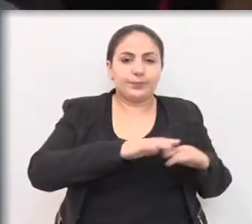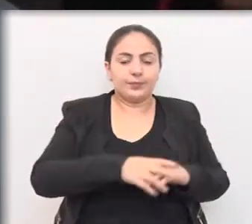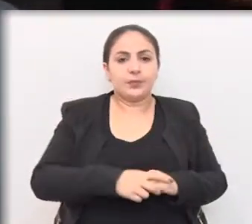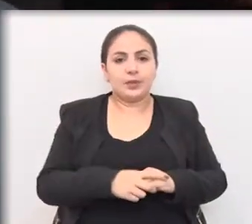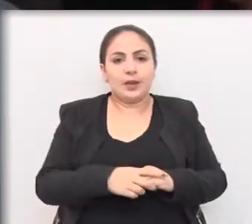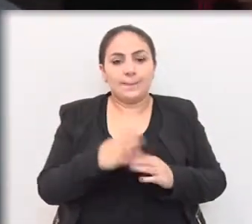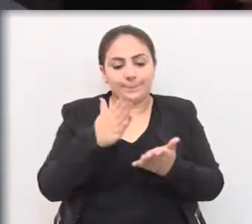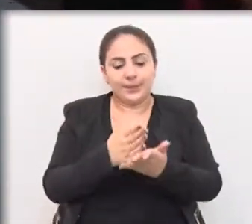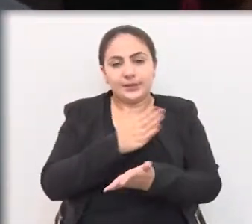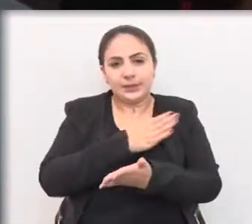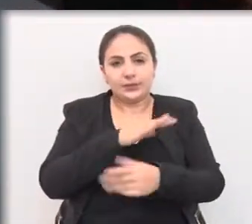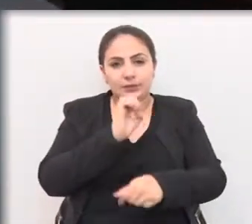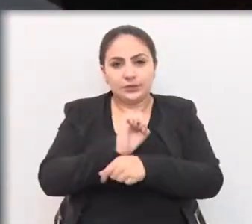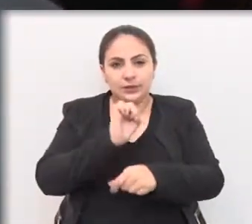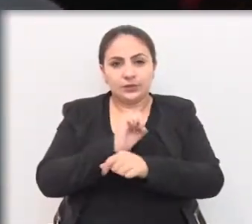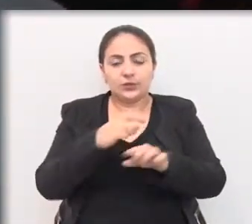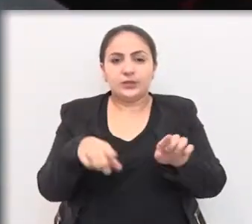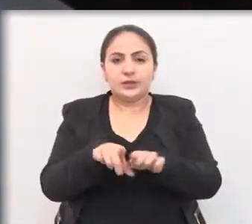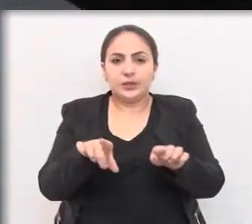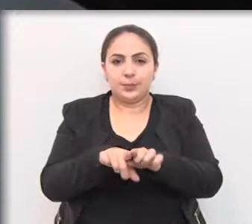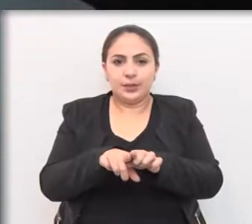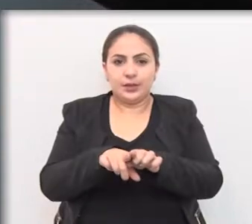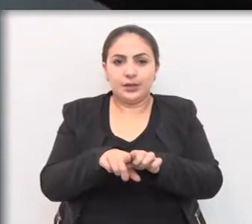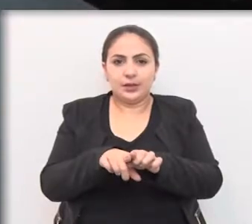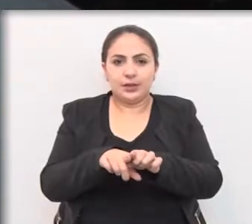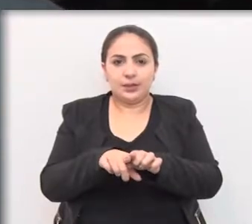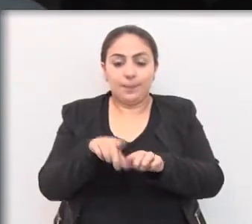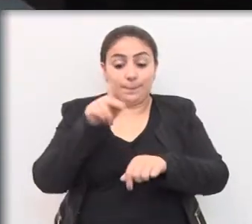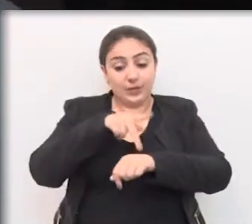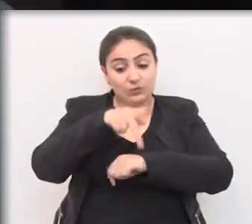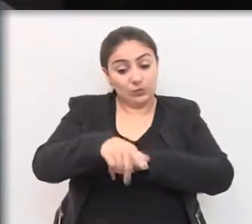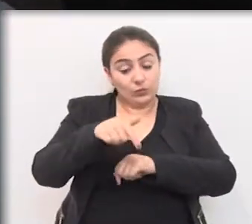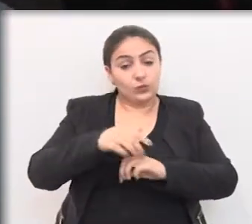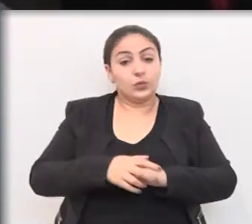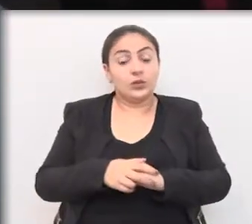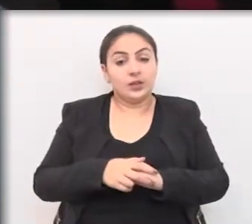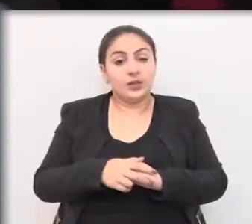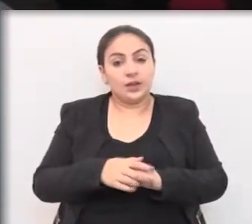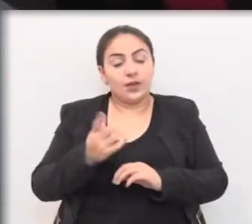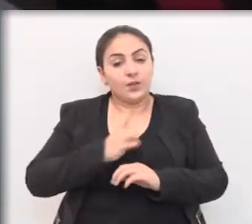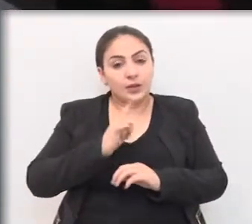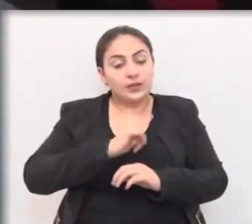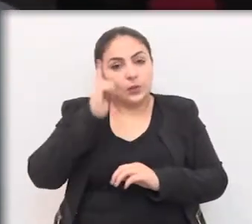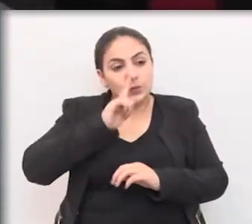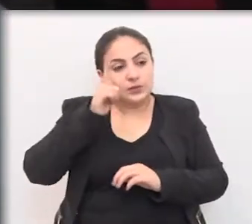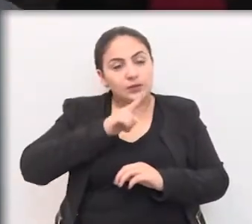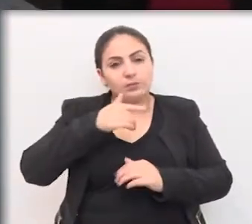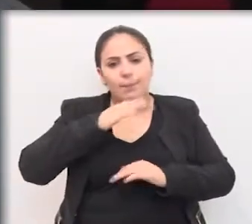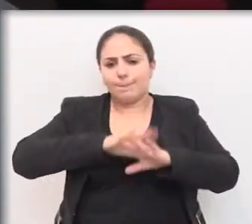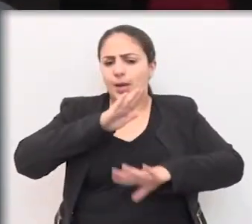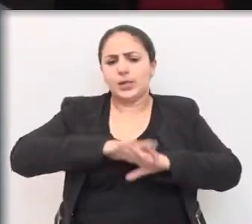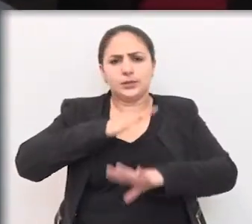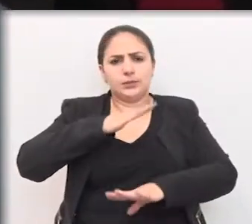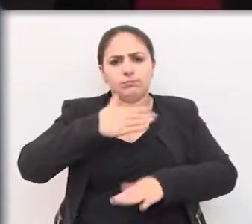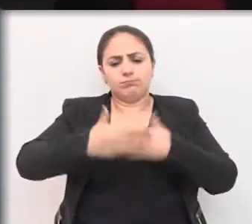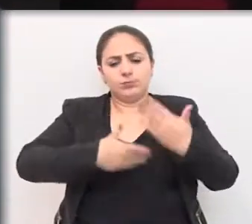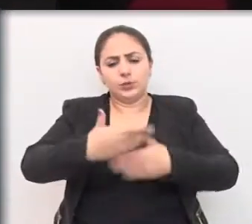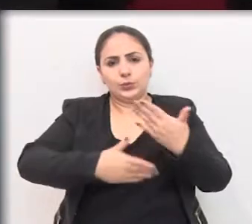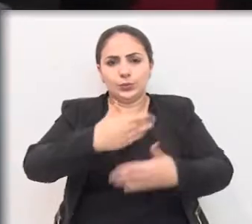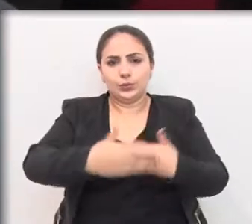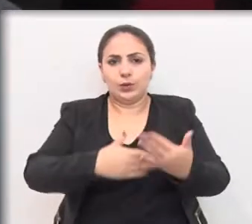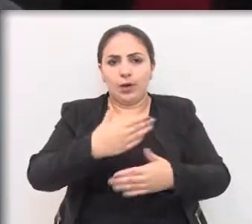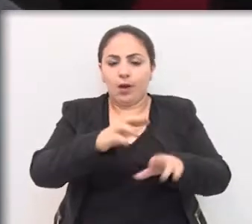da metade norte do estado e da capital da metade norte, que é o caso de Passo Fundo, seguramente vai se converter ainda mais num